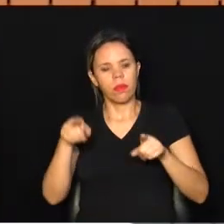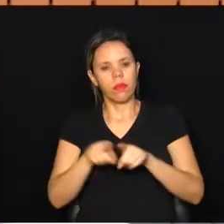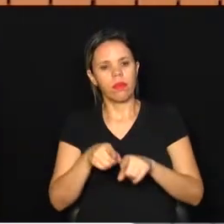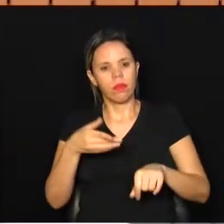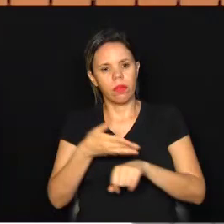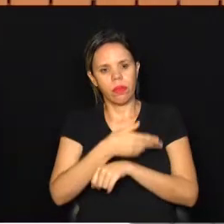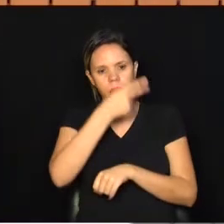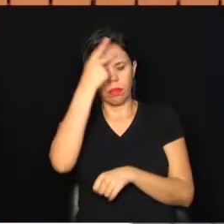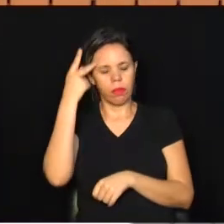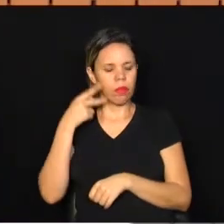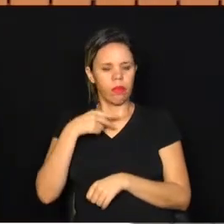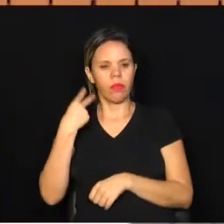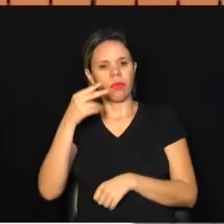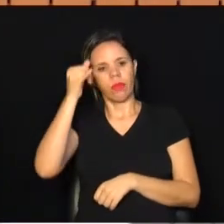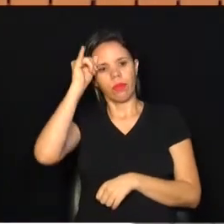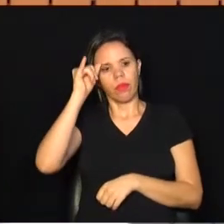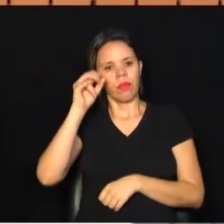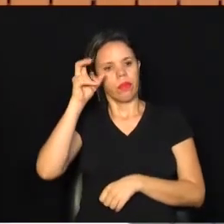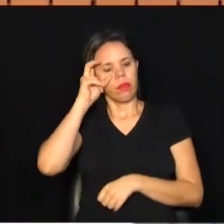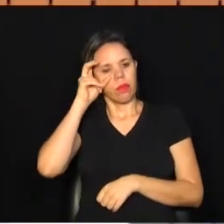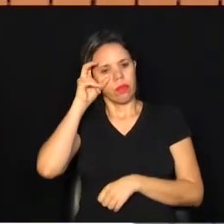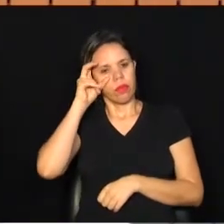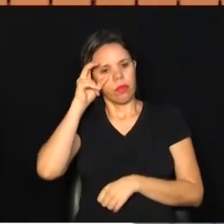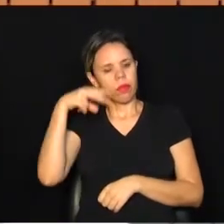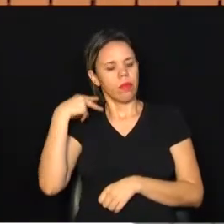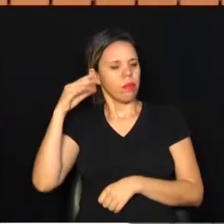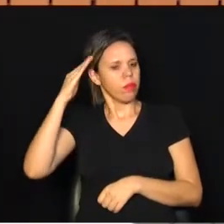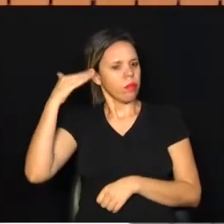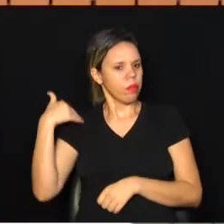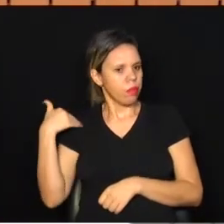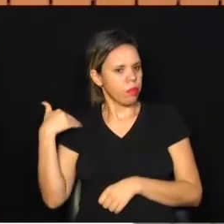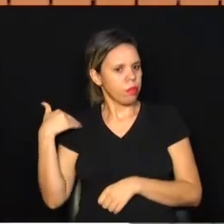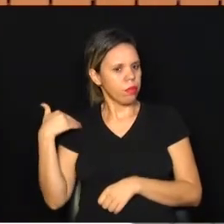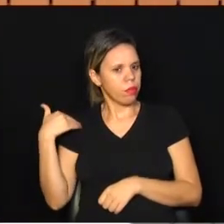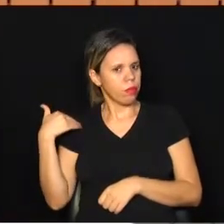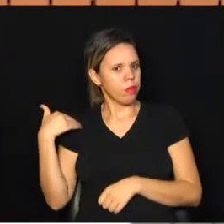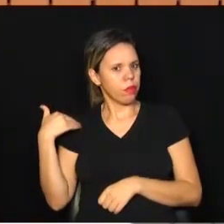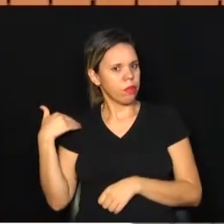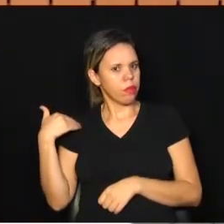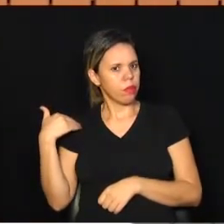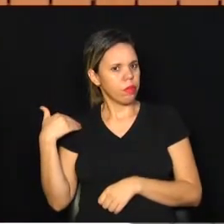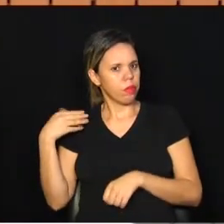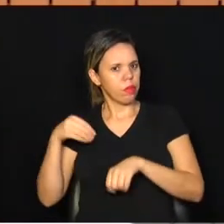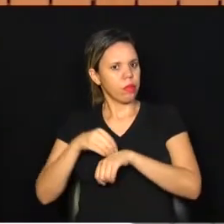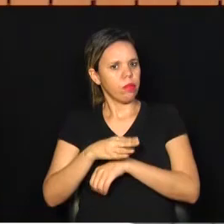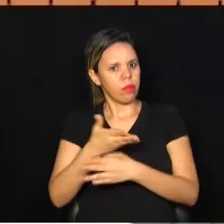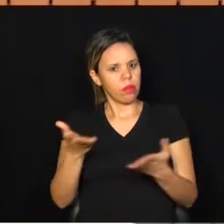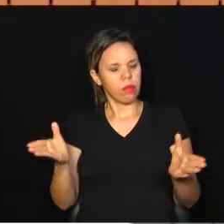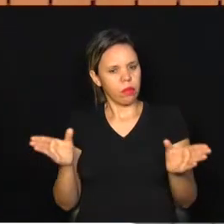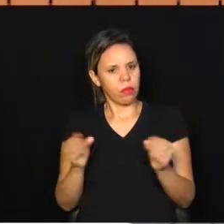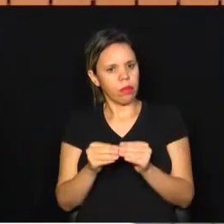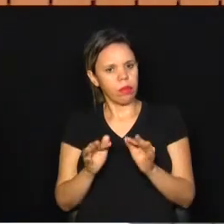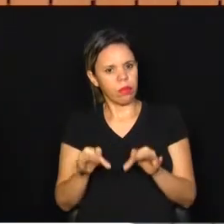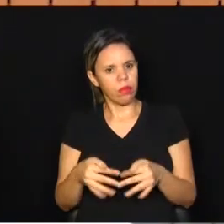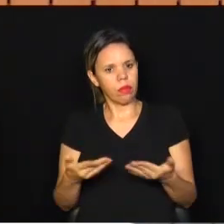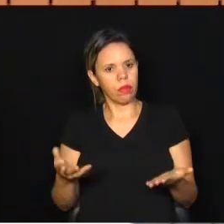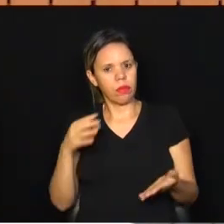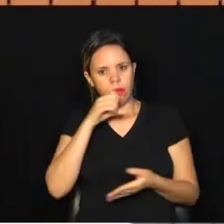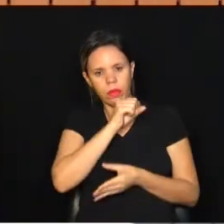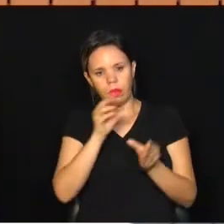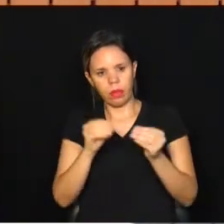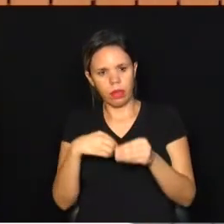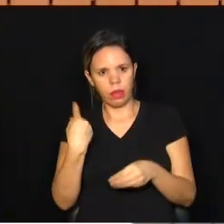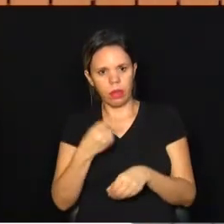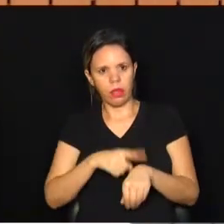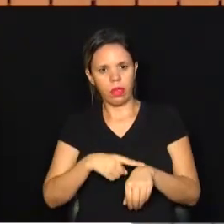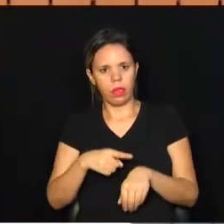do Paulo Búfalo, do Carlinhos Camelô, da vereadora Débora Palermo. Quero passar para vocês fazerem considerações bem rapidinho, porque nós